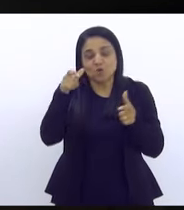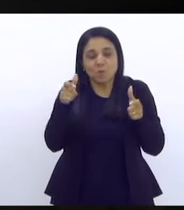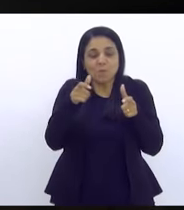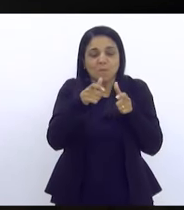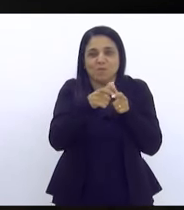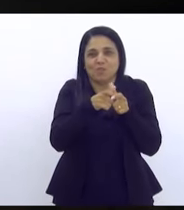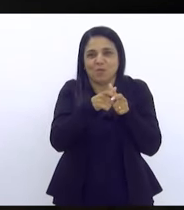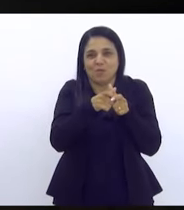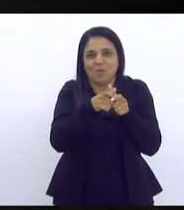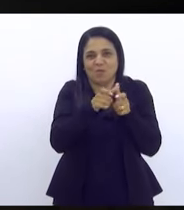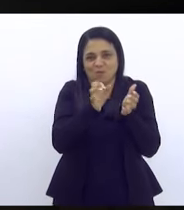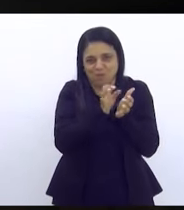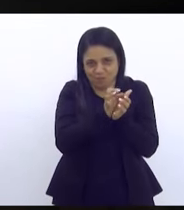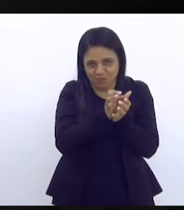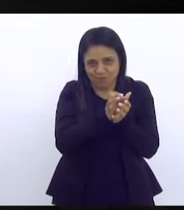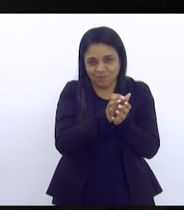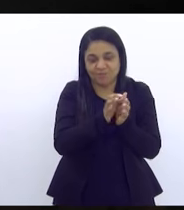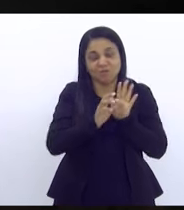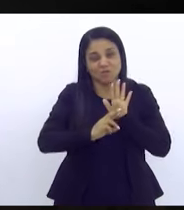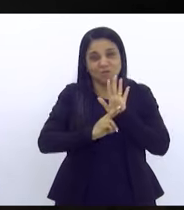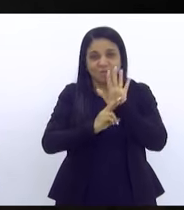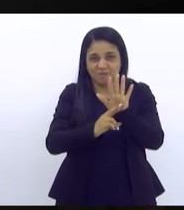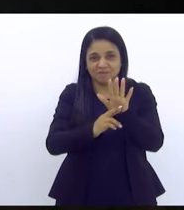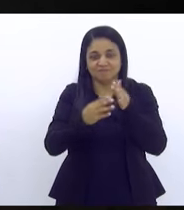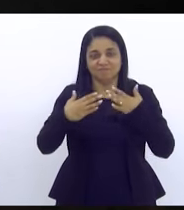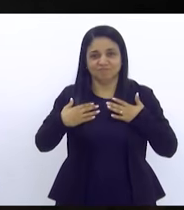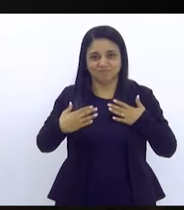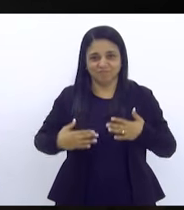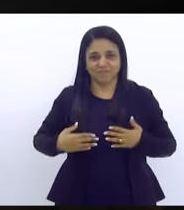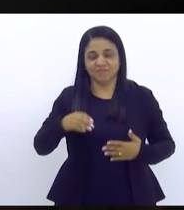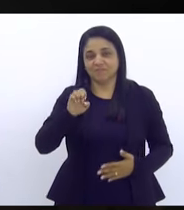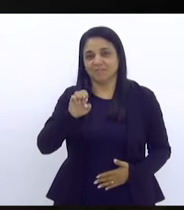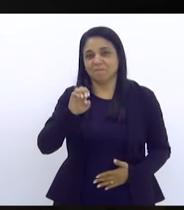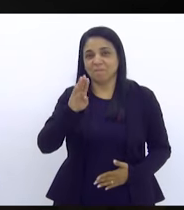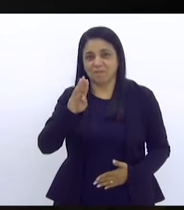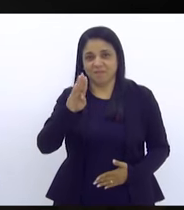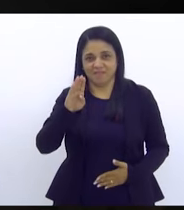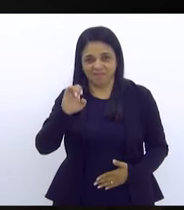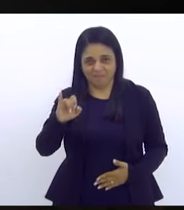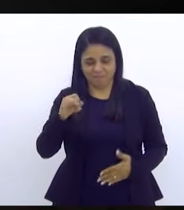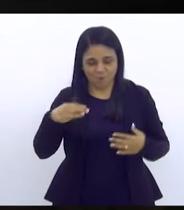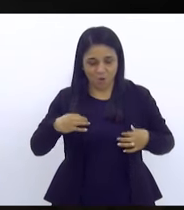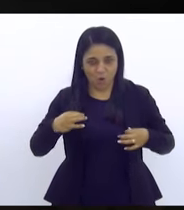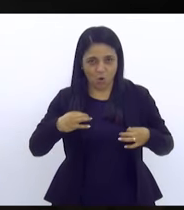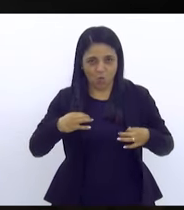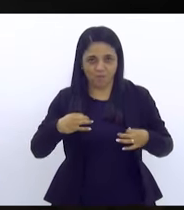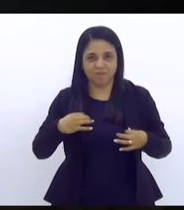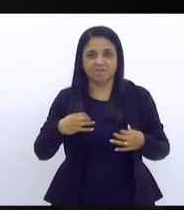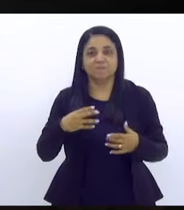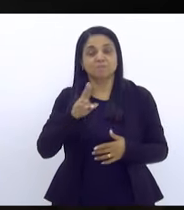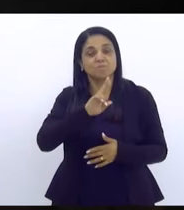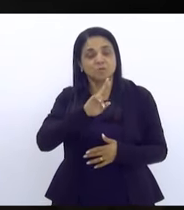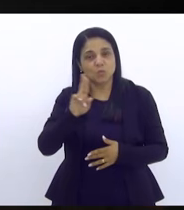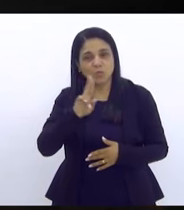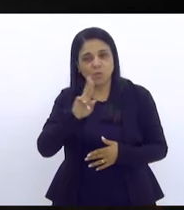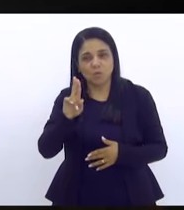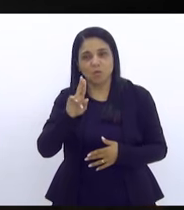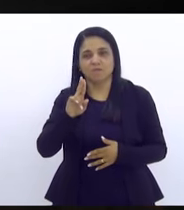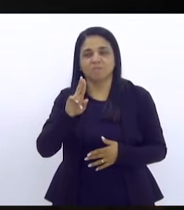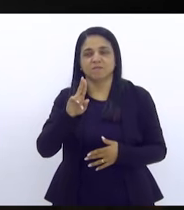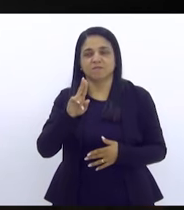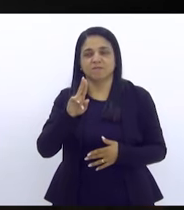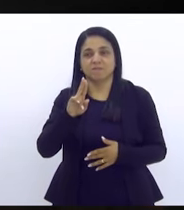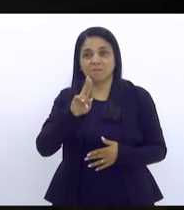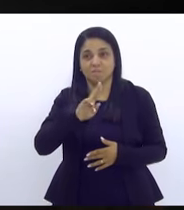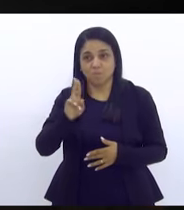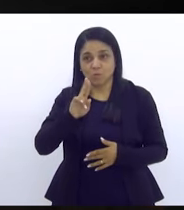representando vocês também, por isso que eu ando vestida de EBI, e por isso que eu fiz questão do meu nome